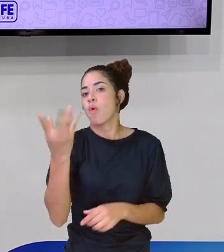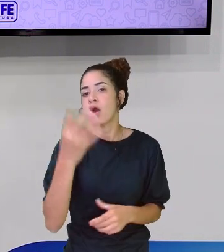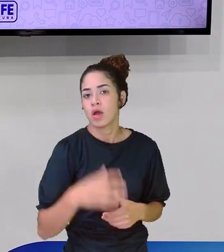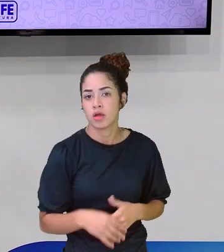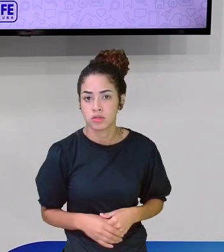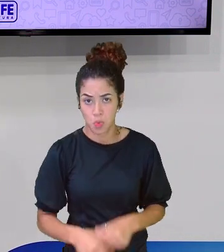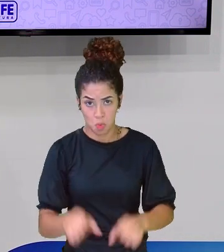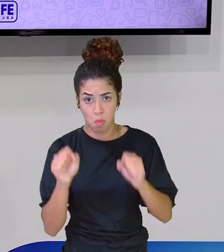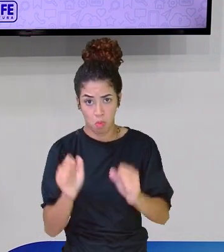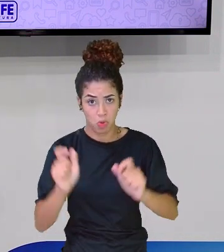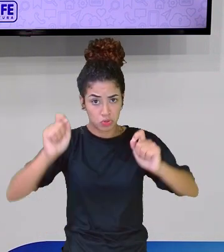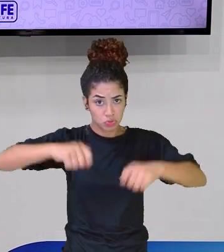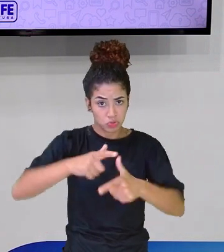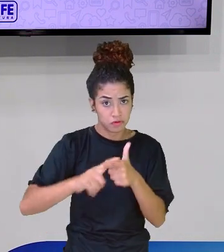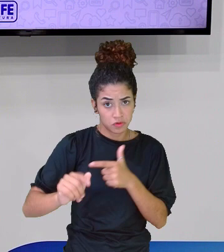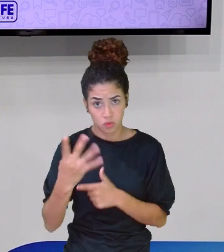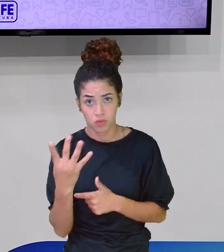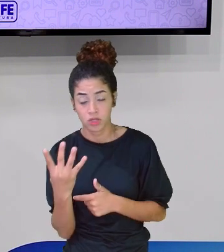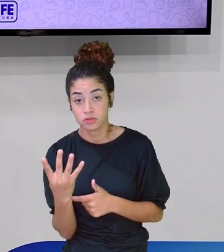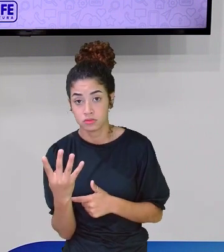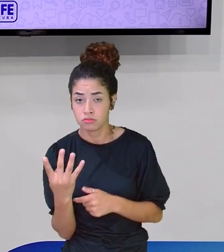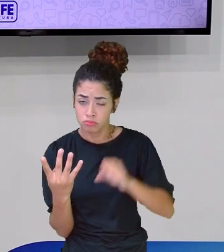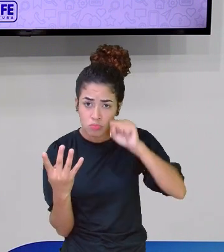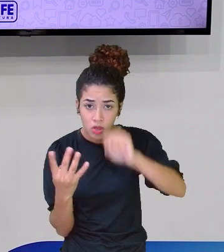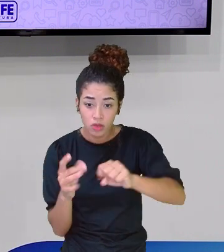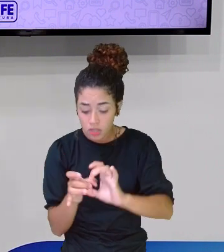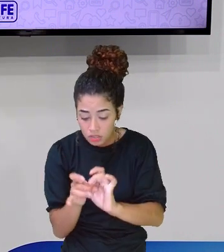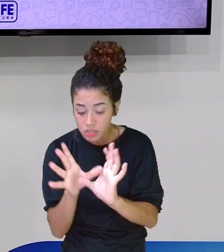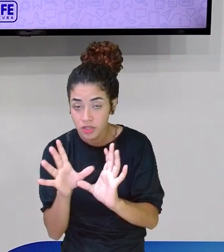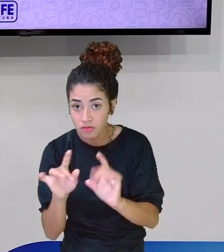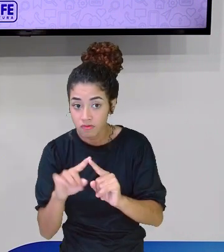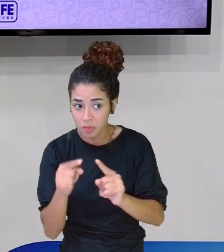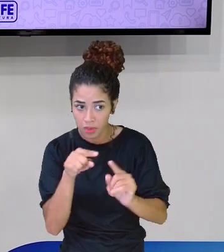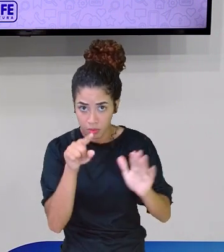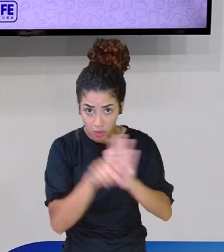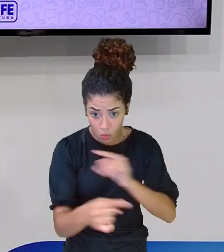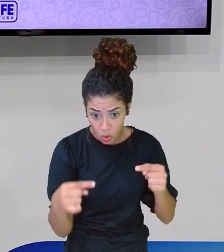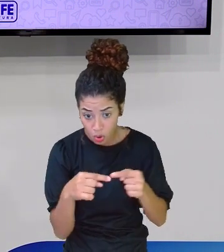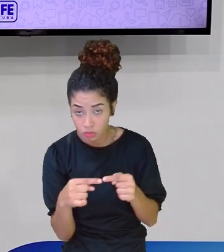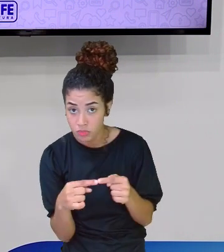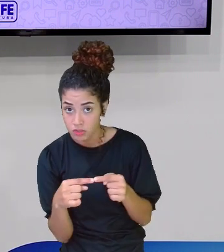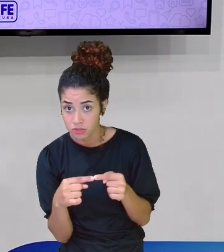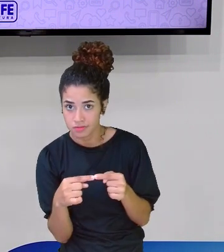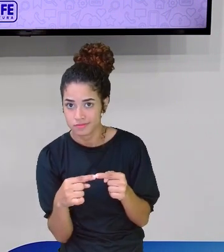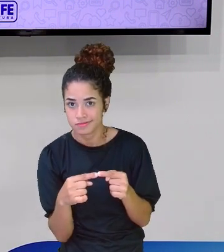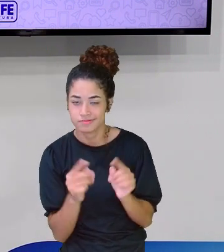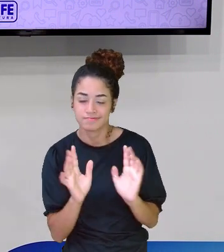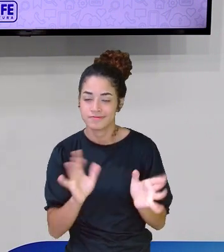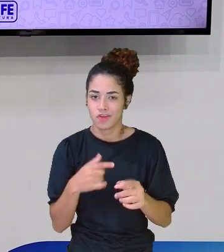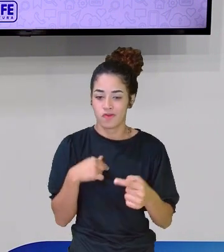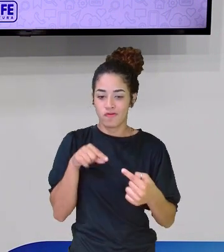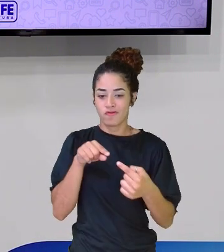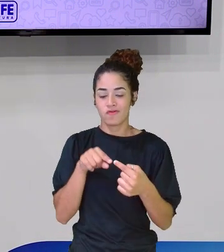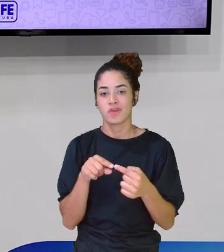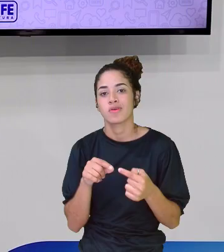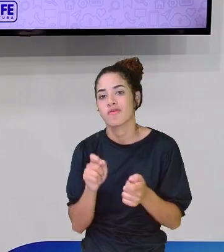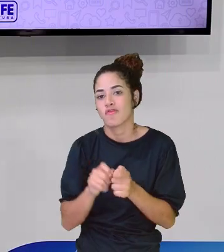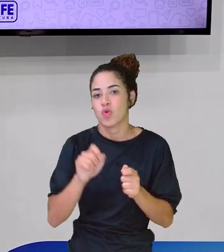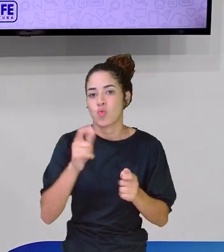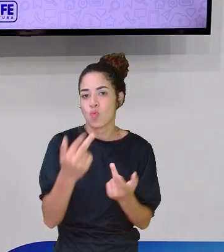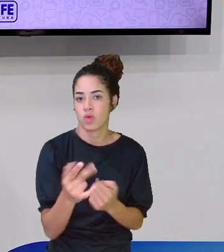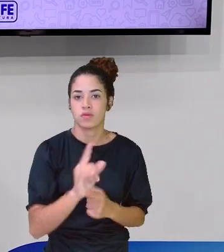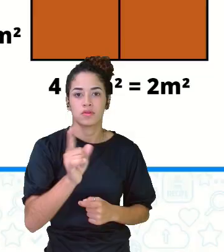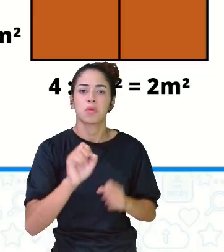4. Eu posso dividir por 4? Pode. Depende do que a questão pedir. Não fiz isso com vocês, mas isso pode